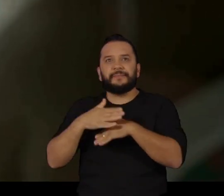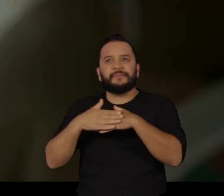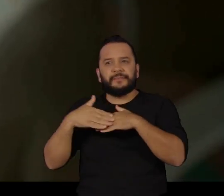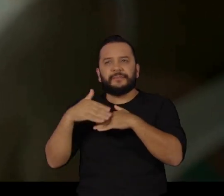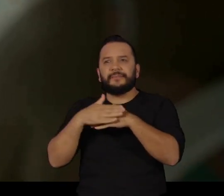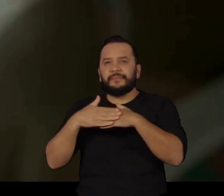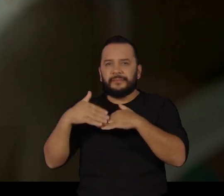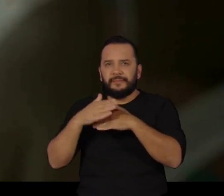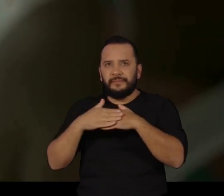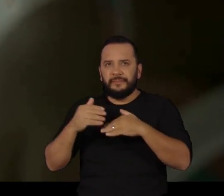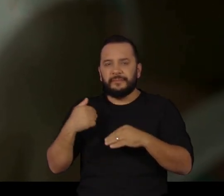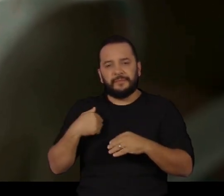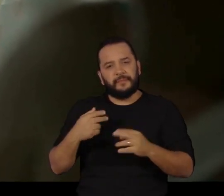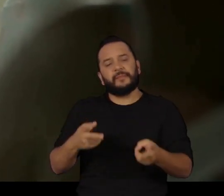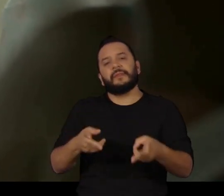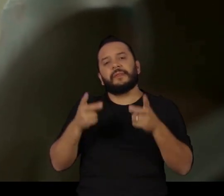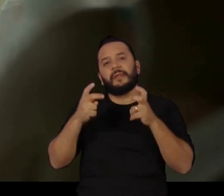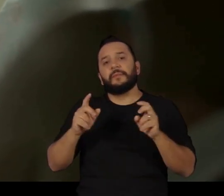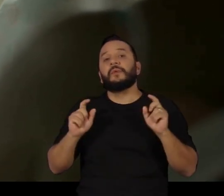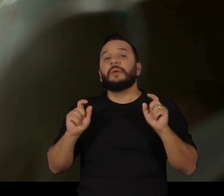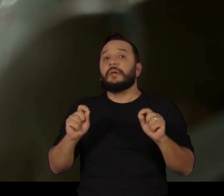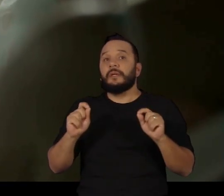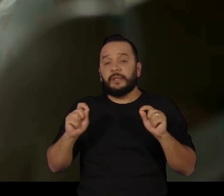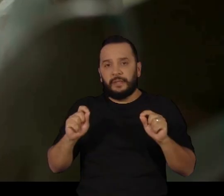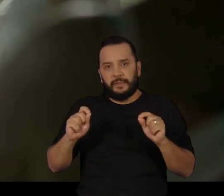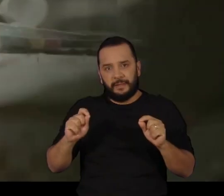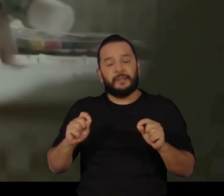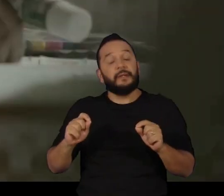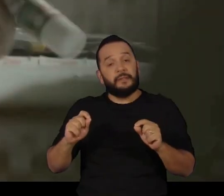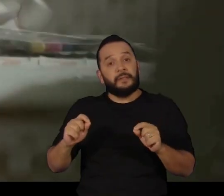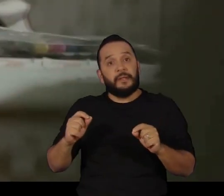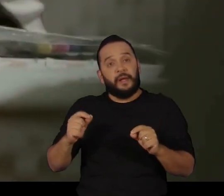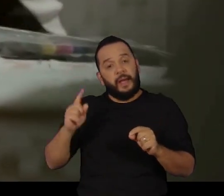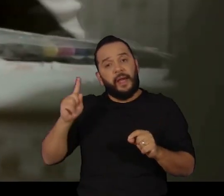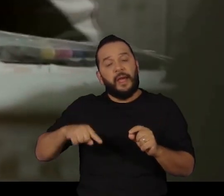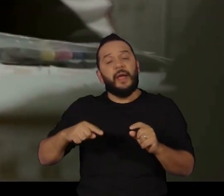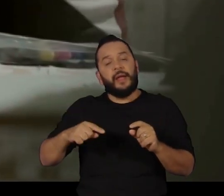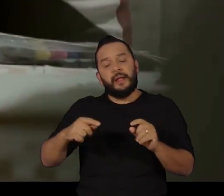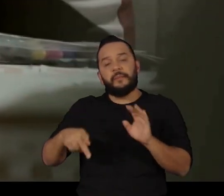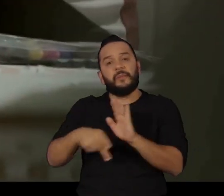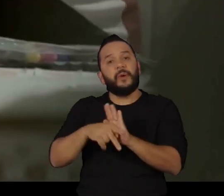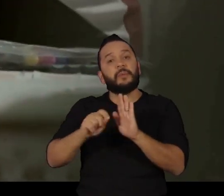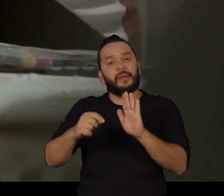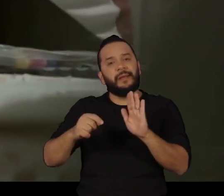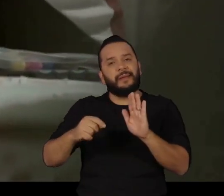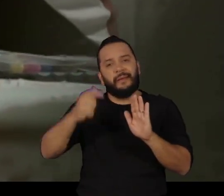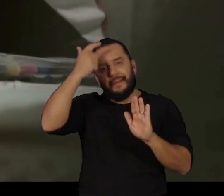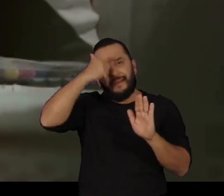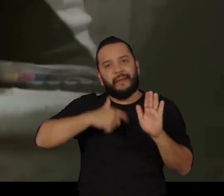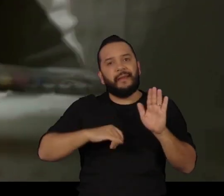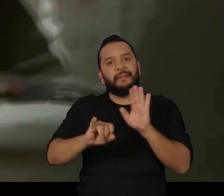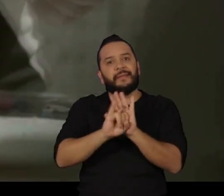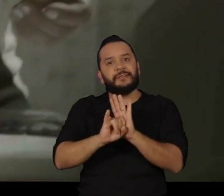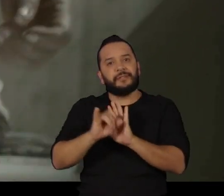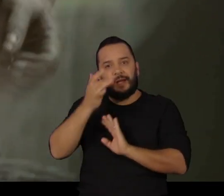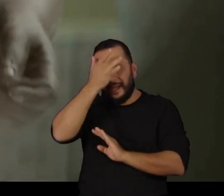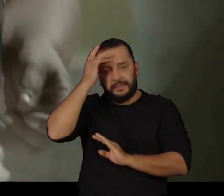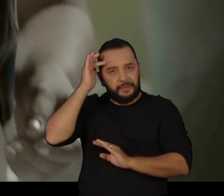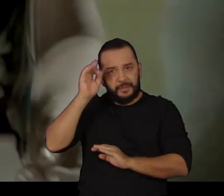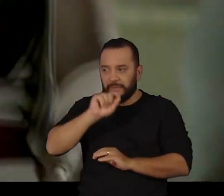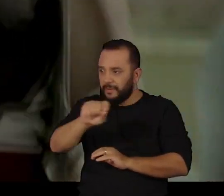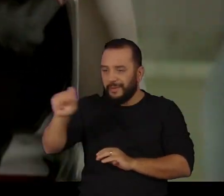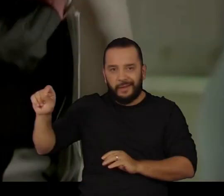percebe que ela marca a formação das identidades dessas pessoas e elas também acabam por